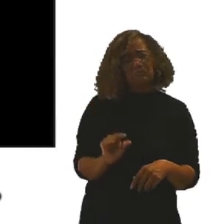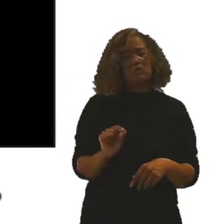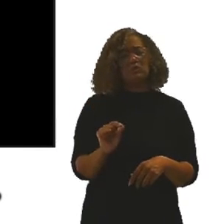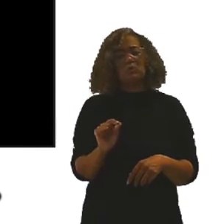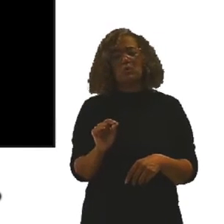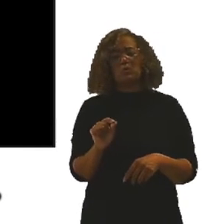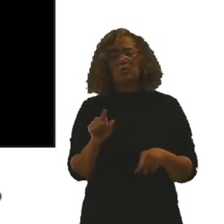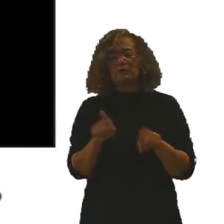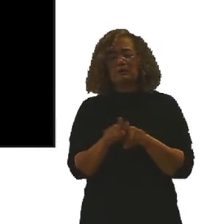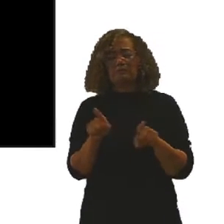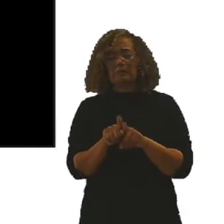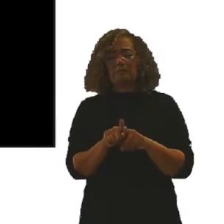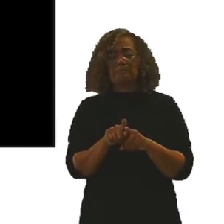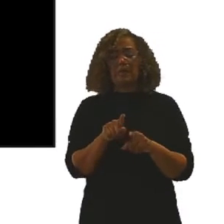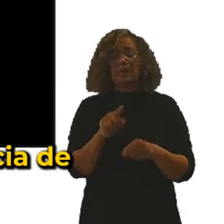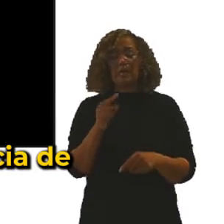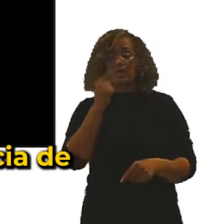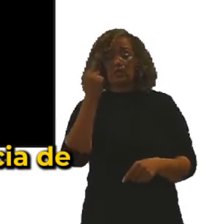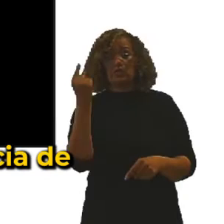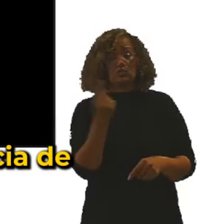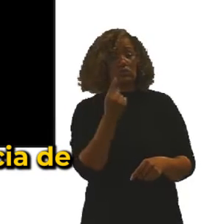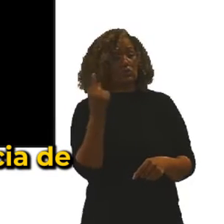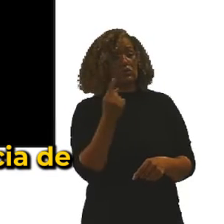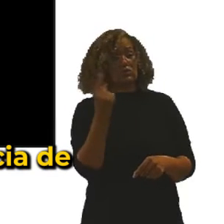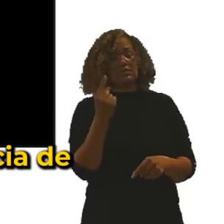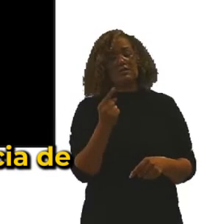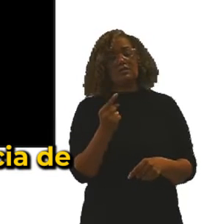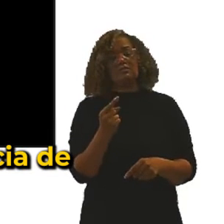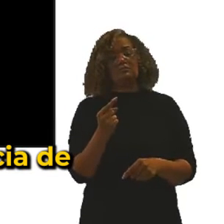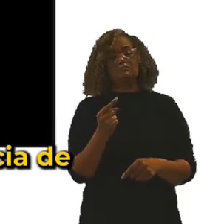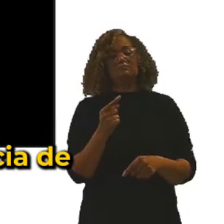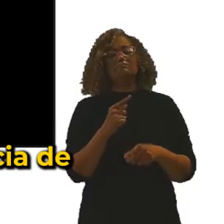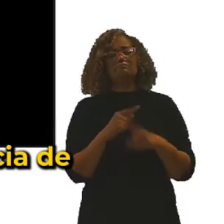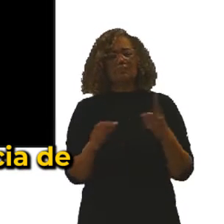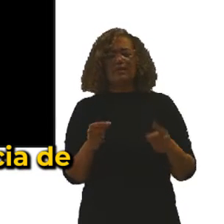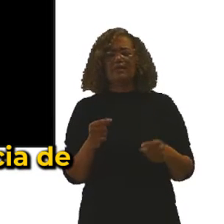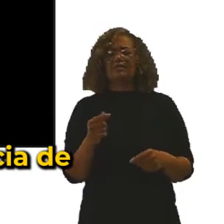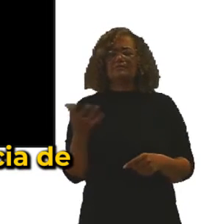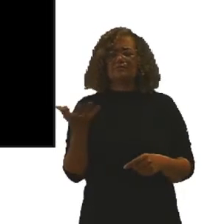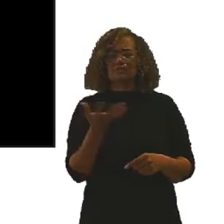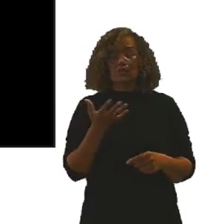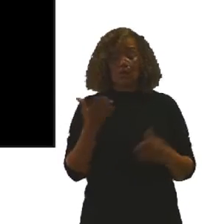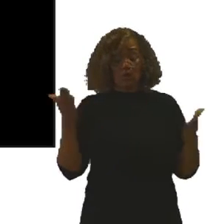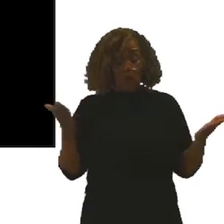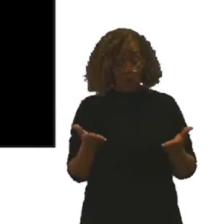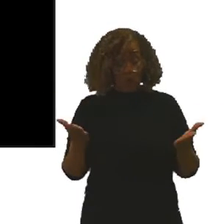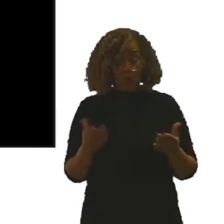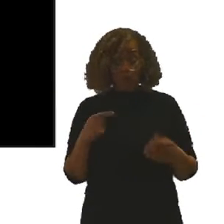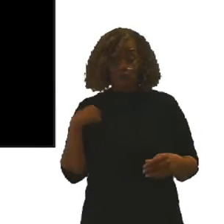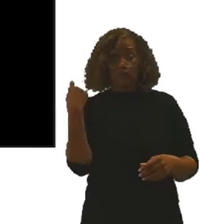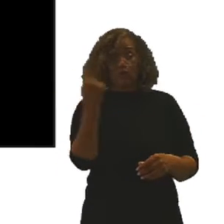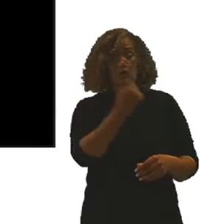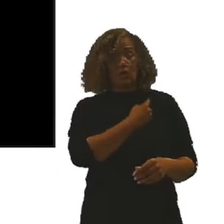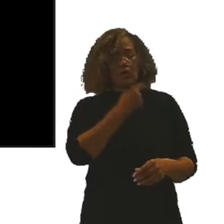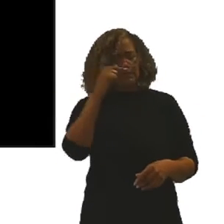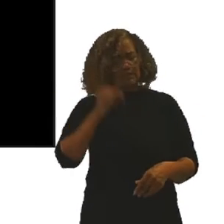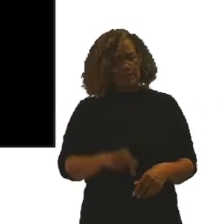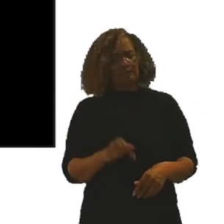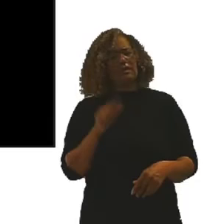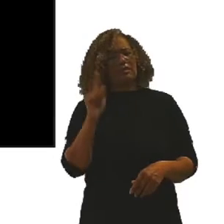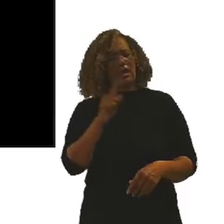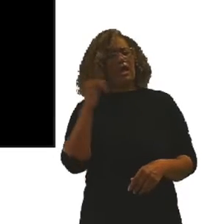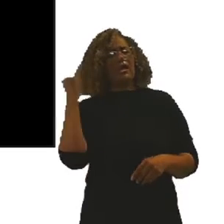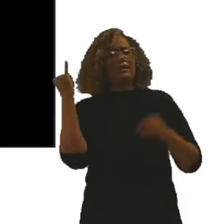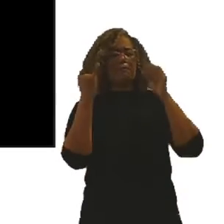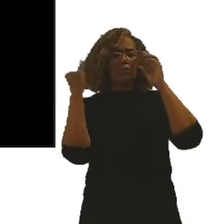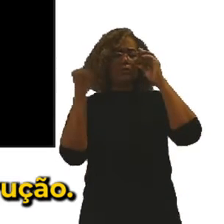isolados enquanto discurso. Então, mais uma vez, eu friso a importância de estarmos aqui, não é? Nessa